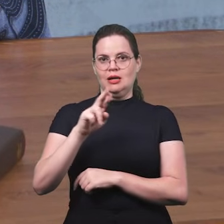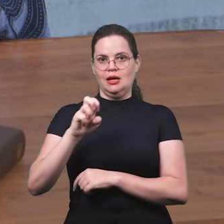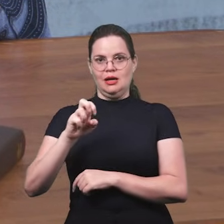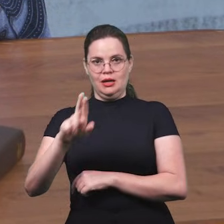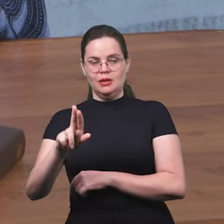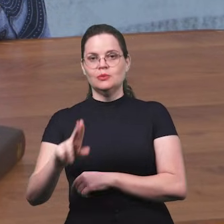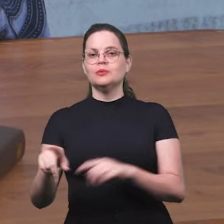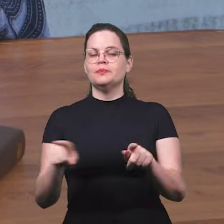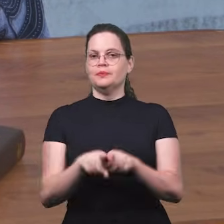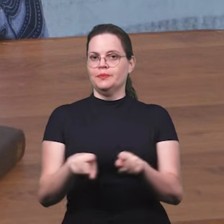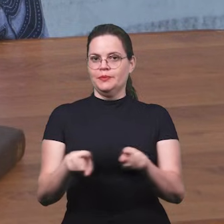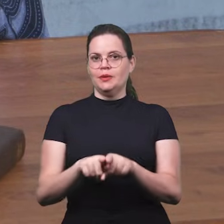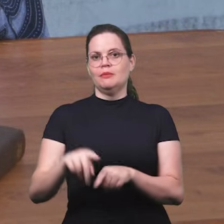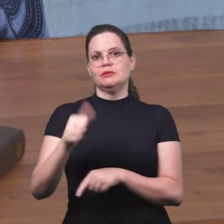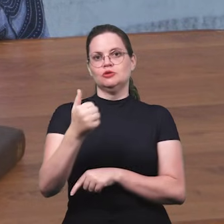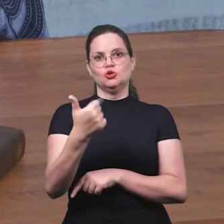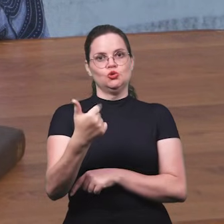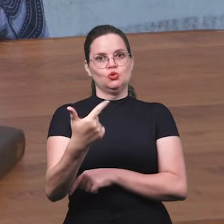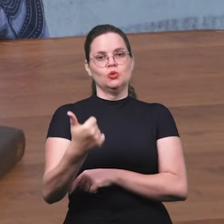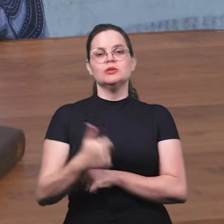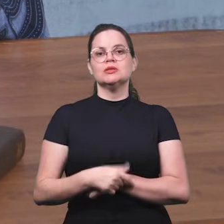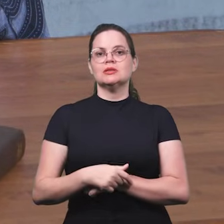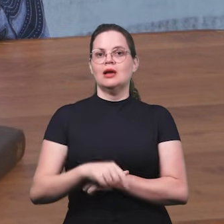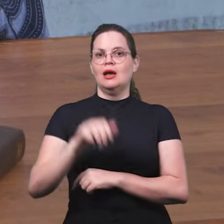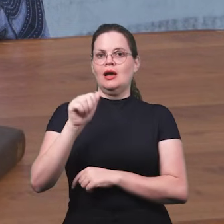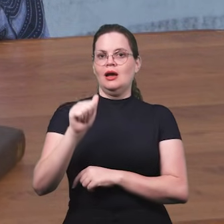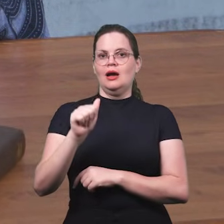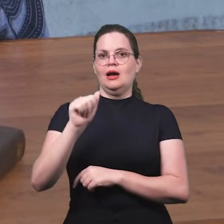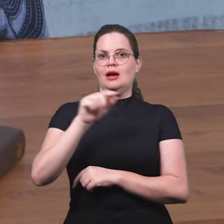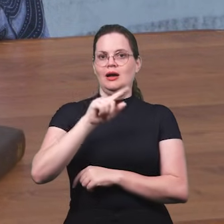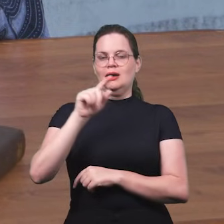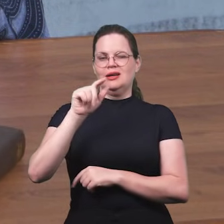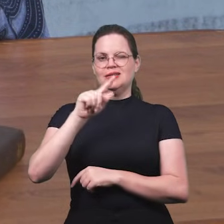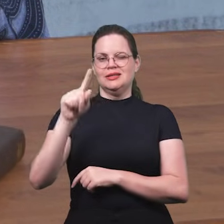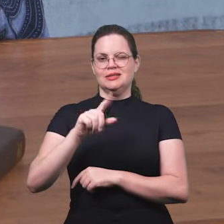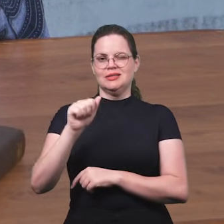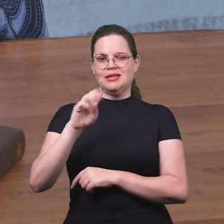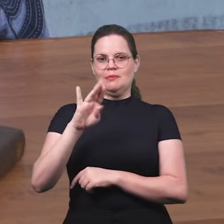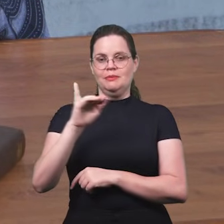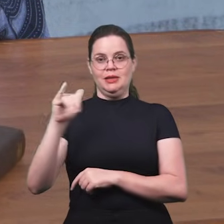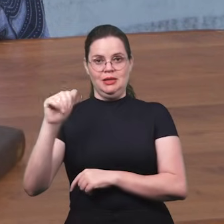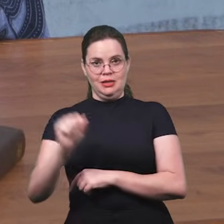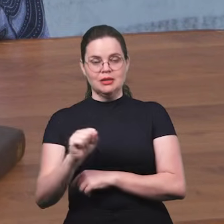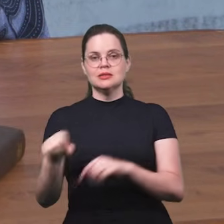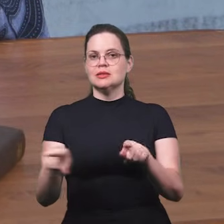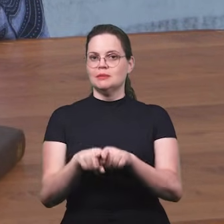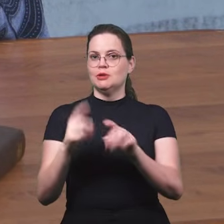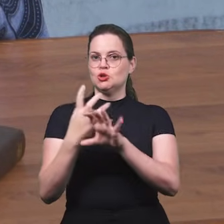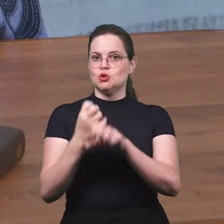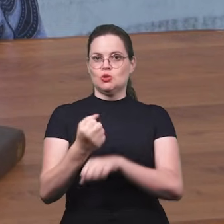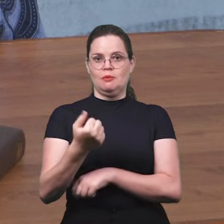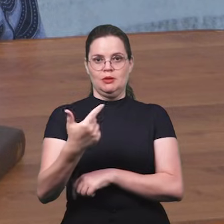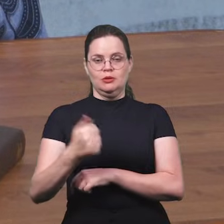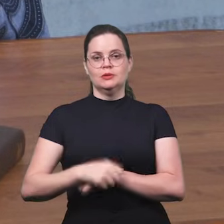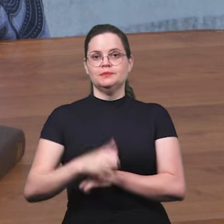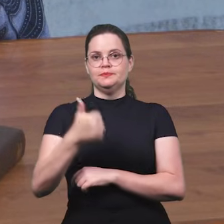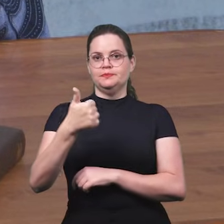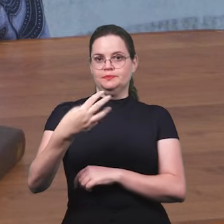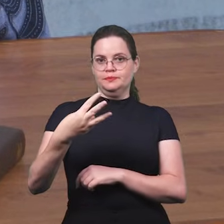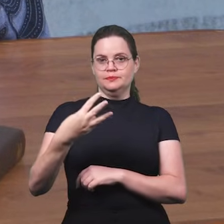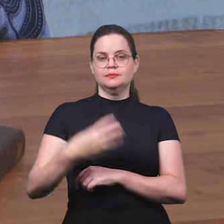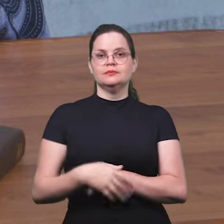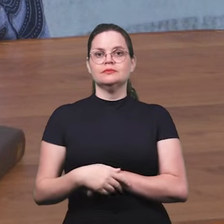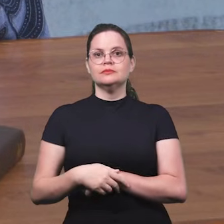12. A duodécima, a Asabias, seus filhos e seus irmãos, 12. A